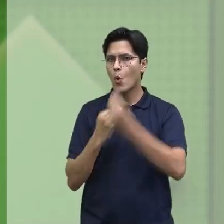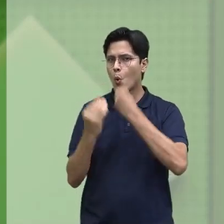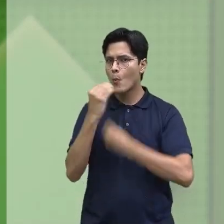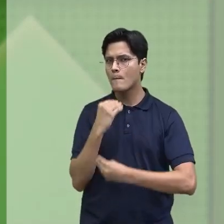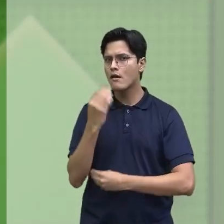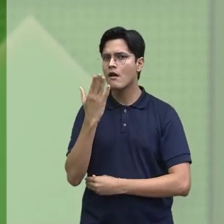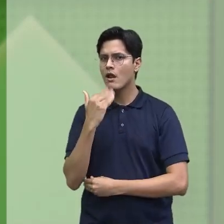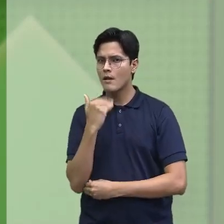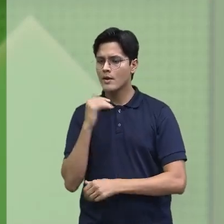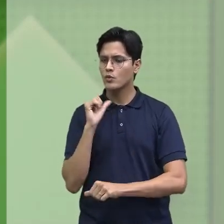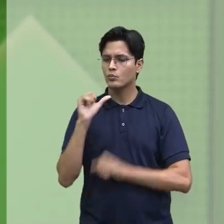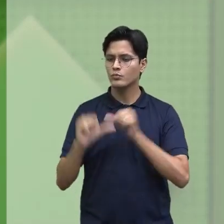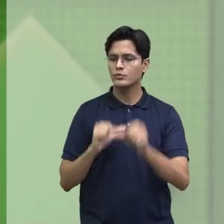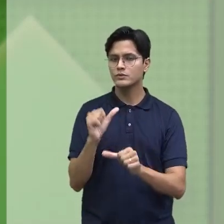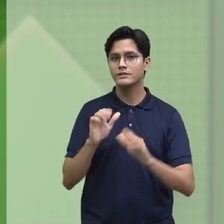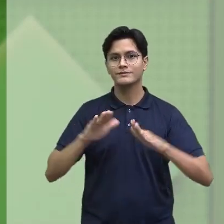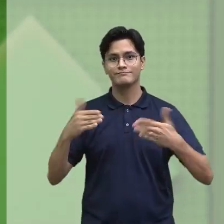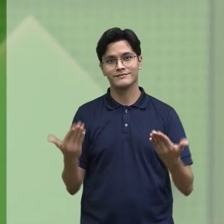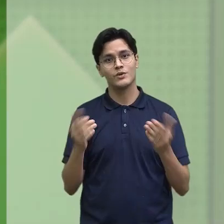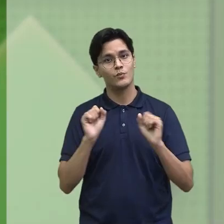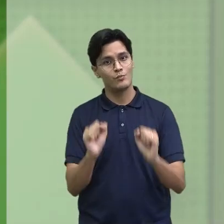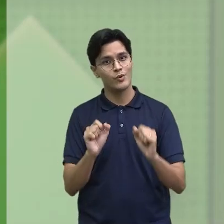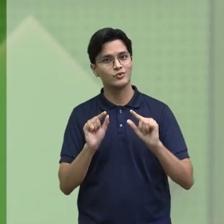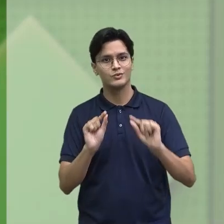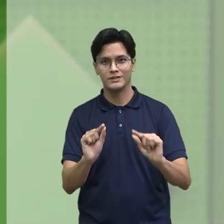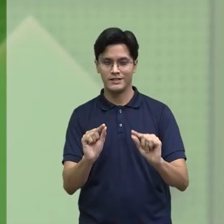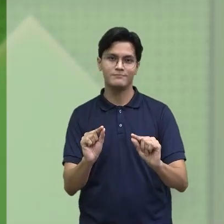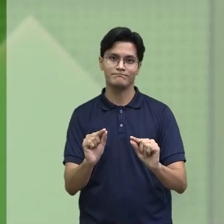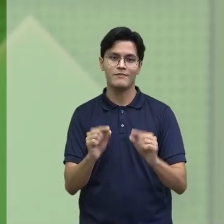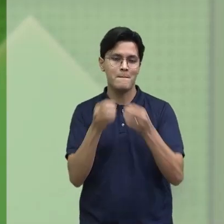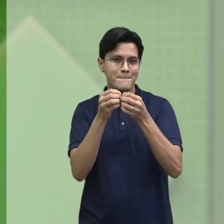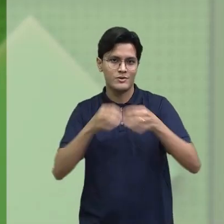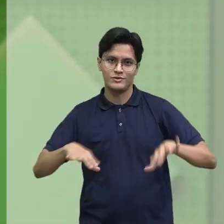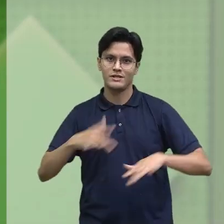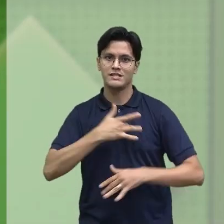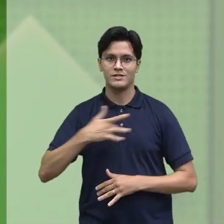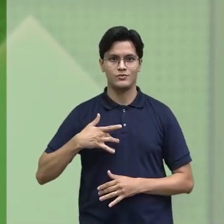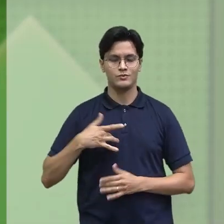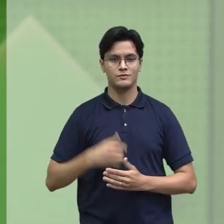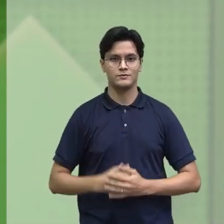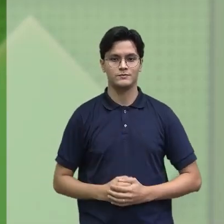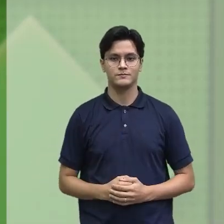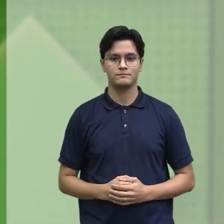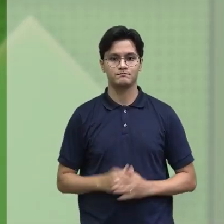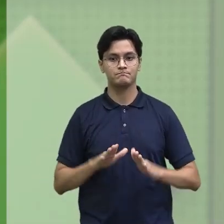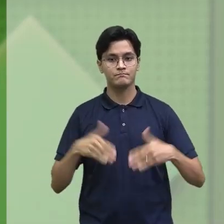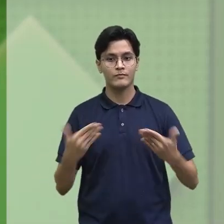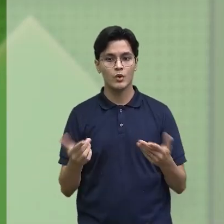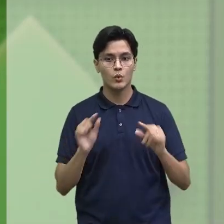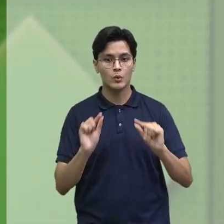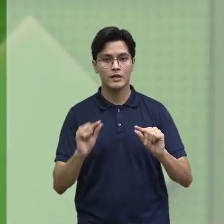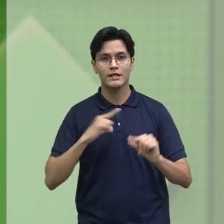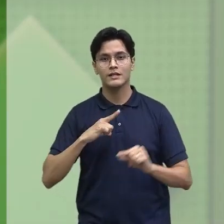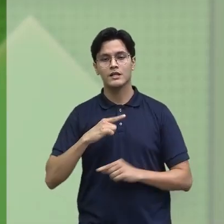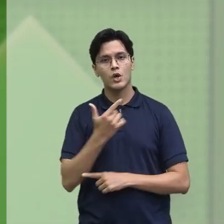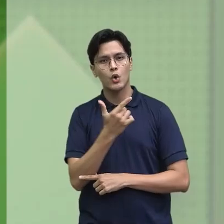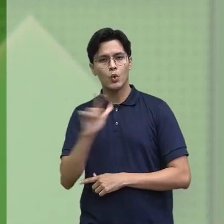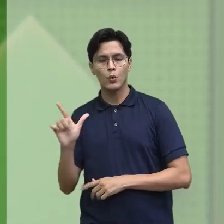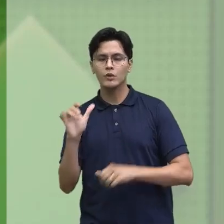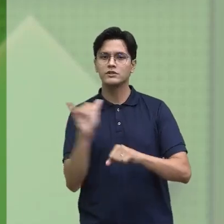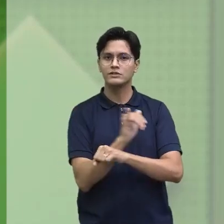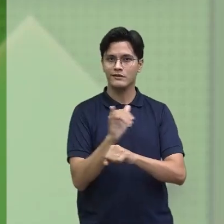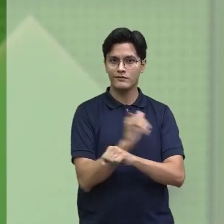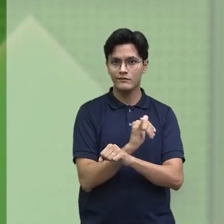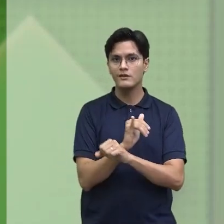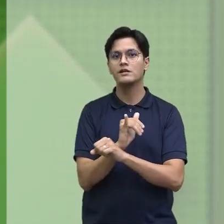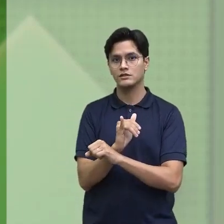né, e aí com isso a gente passa a consumir algo que poderia fazer mal para a saúde. Bom, a gente tem aí uma outra forma também de tratar